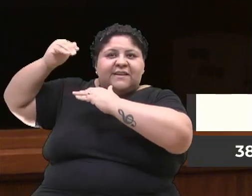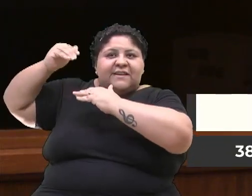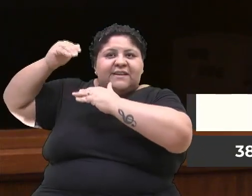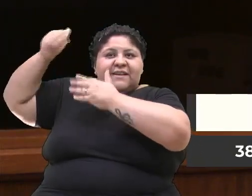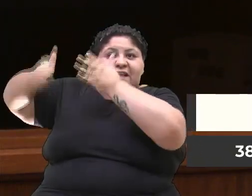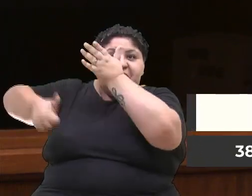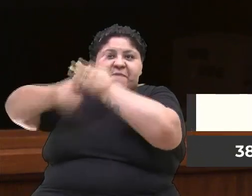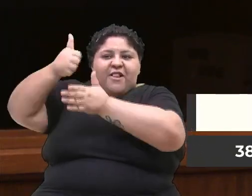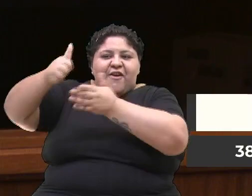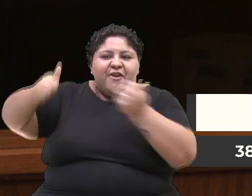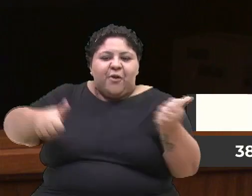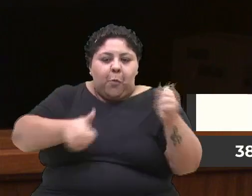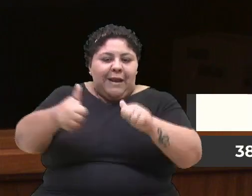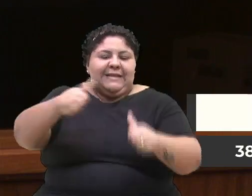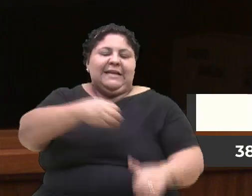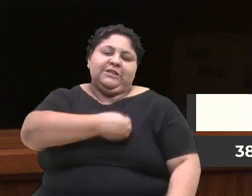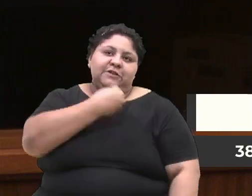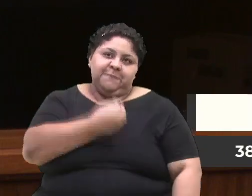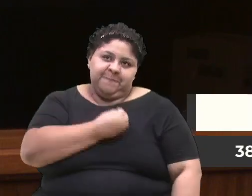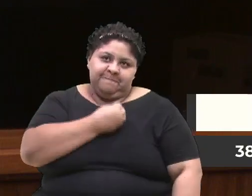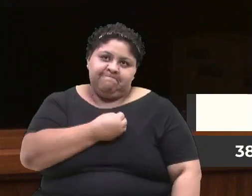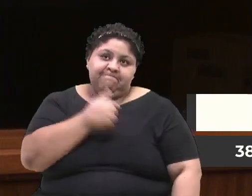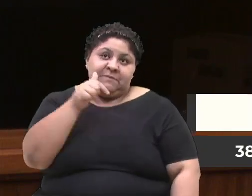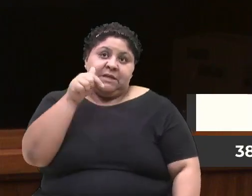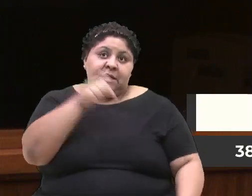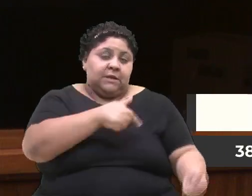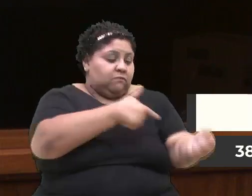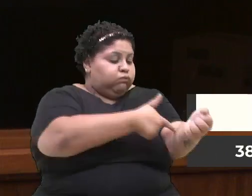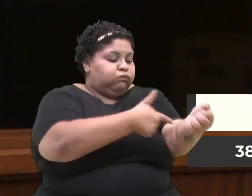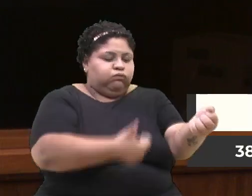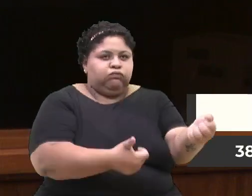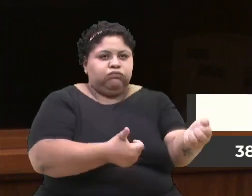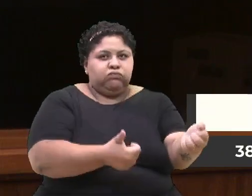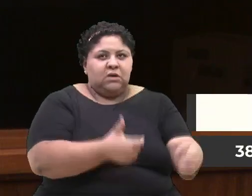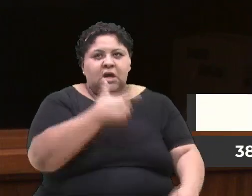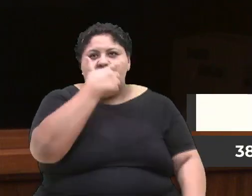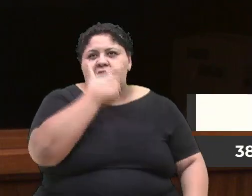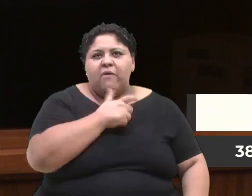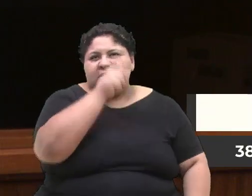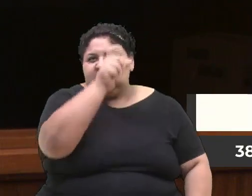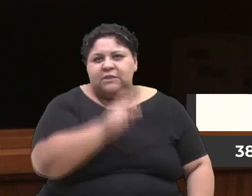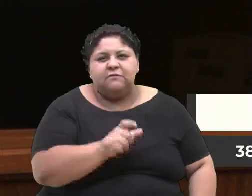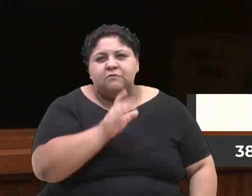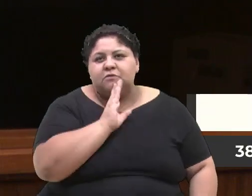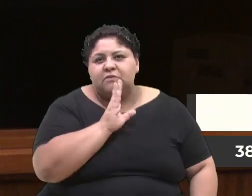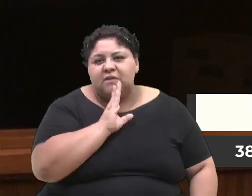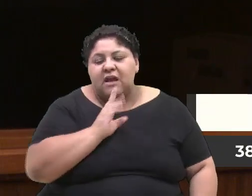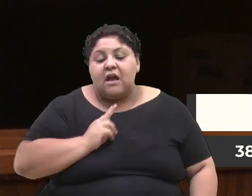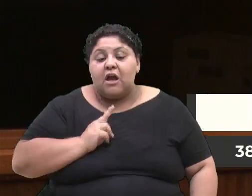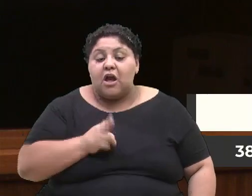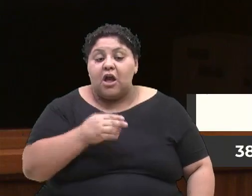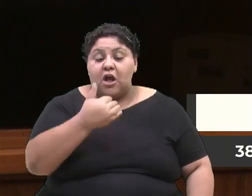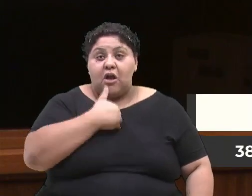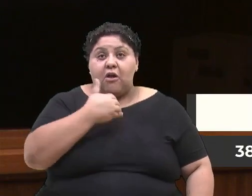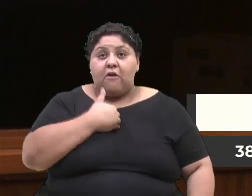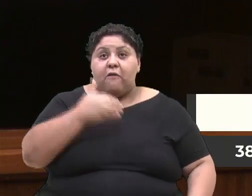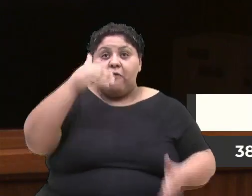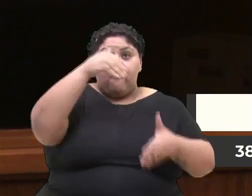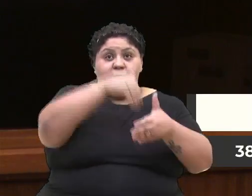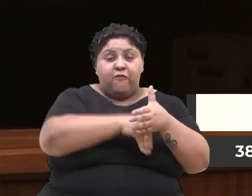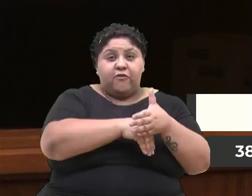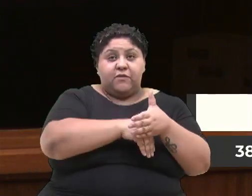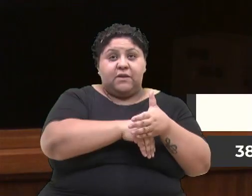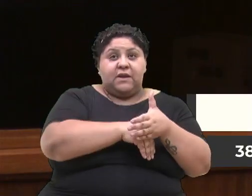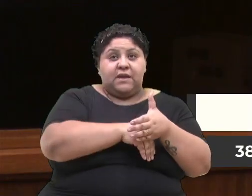melhor qualidade de vida. Este exame, talvez as pessoas não conheçam, porque eu mesmo, quando votei favorável